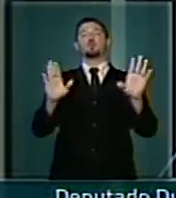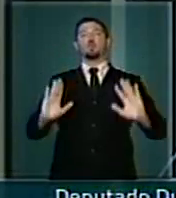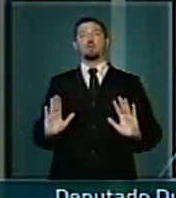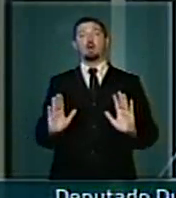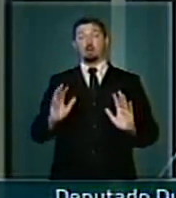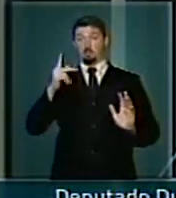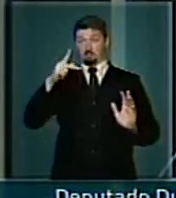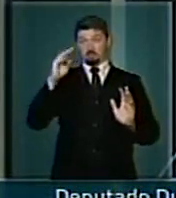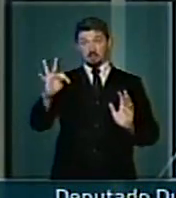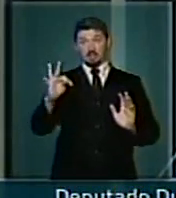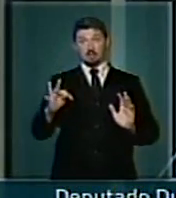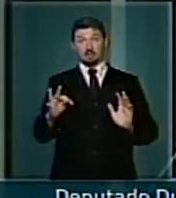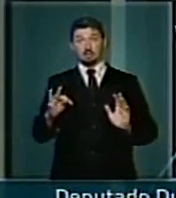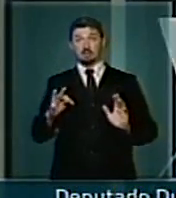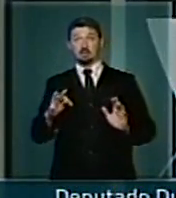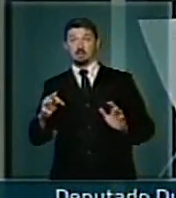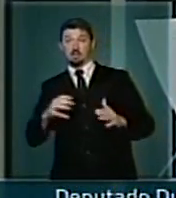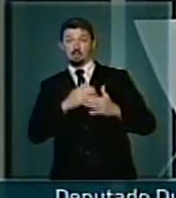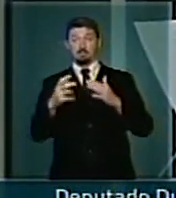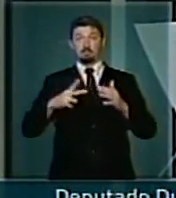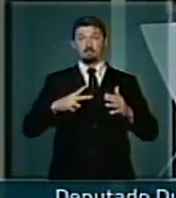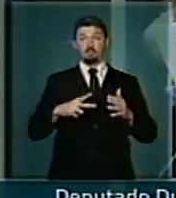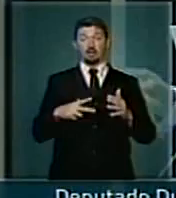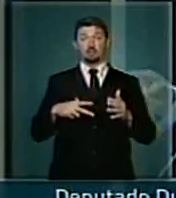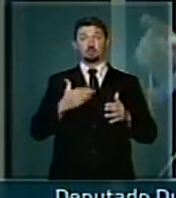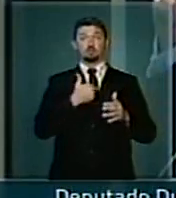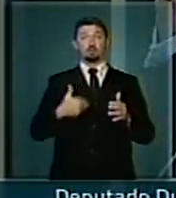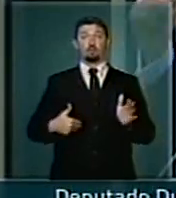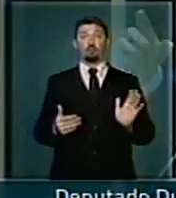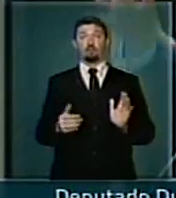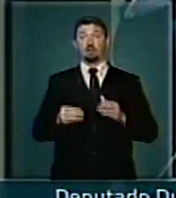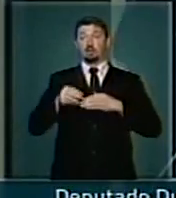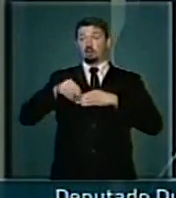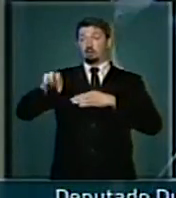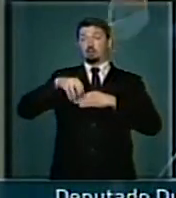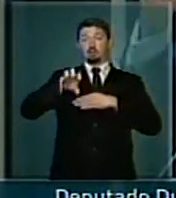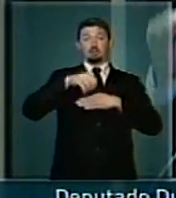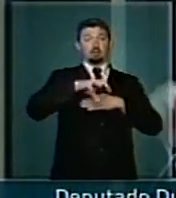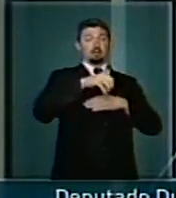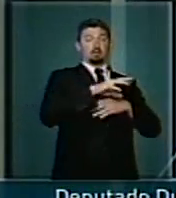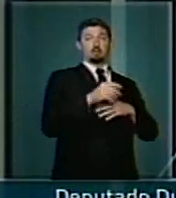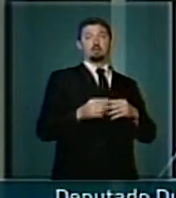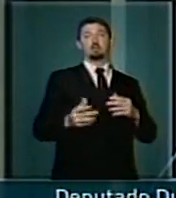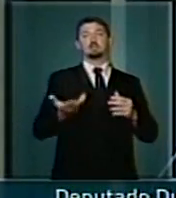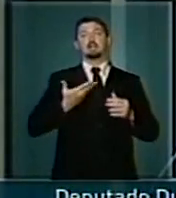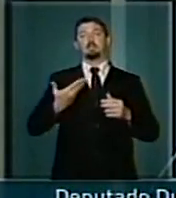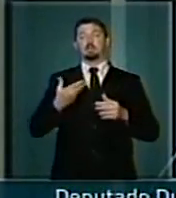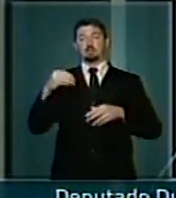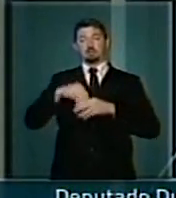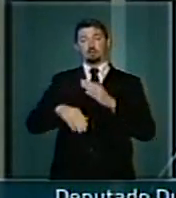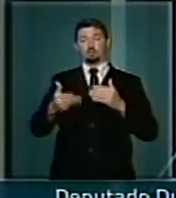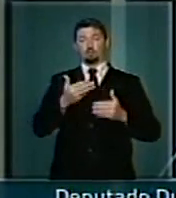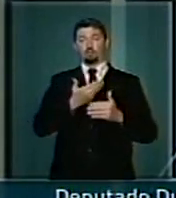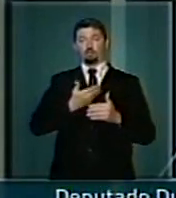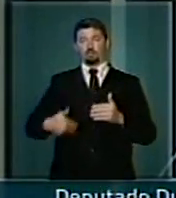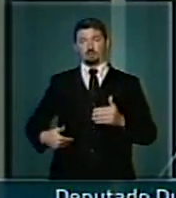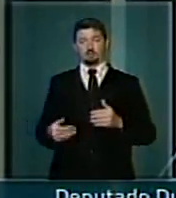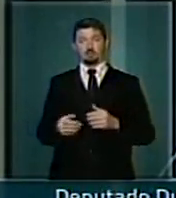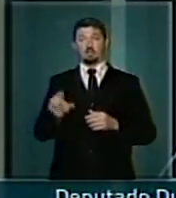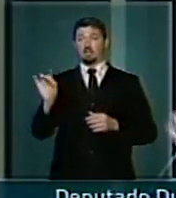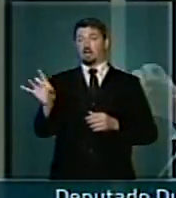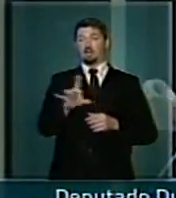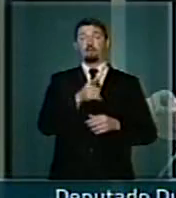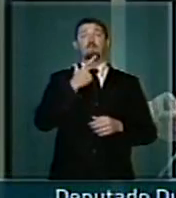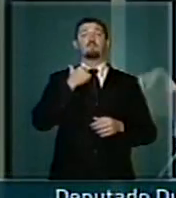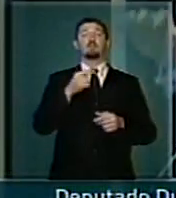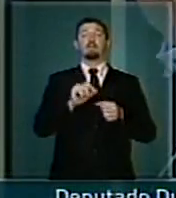O PT privatizou o Estado e entregou para os aliados nacos do governo. E cada um faz o